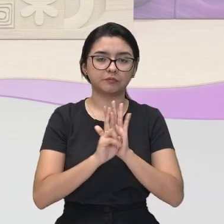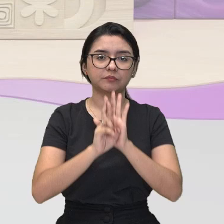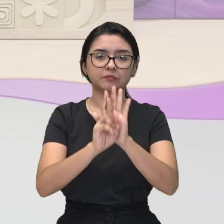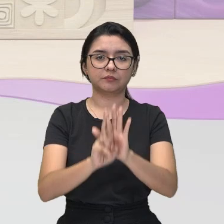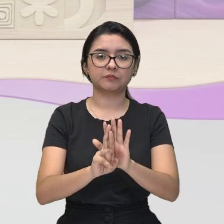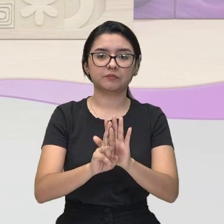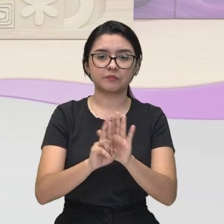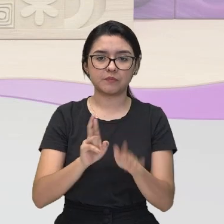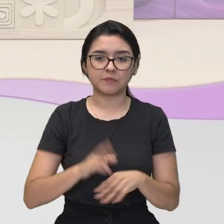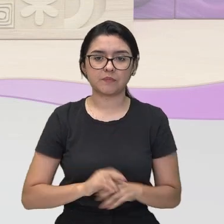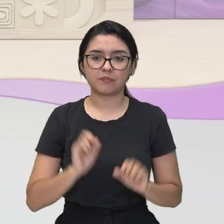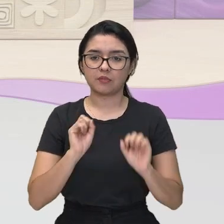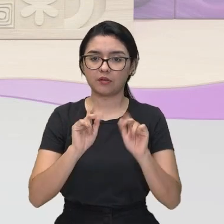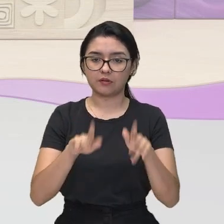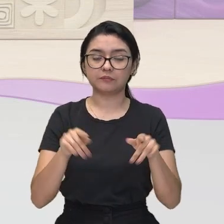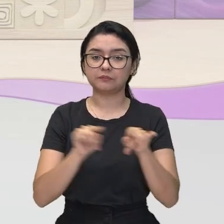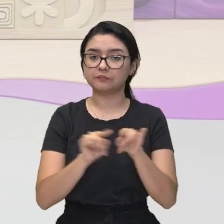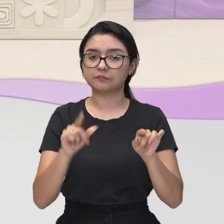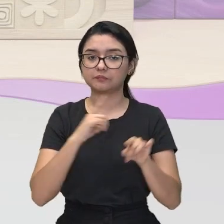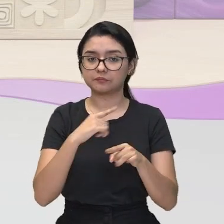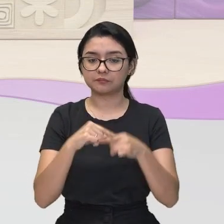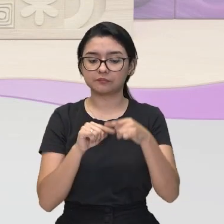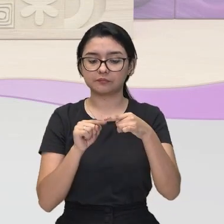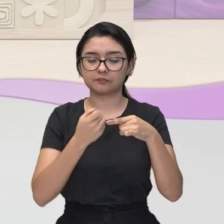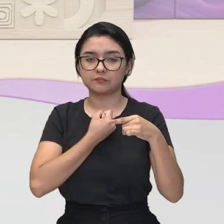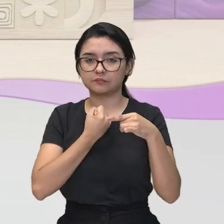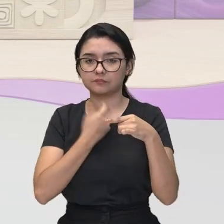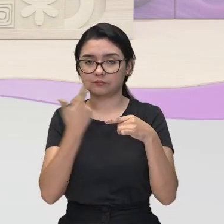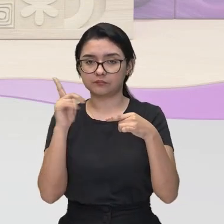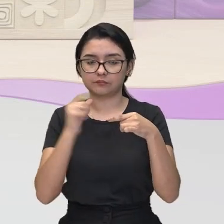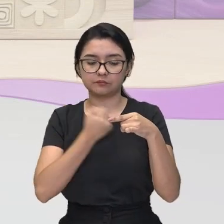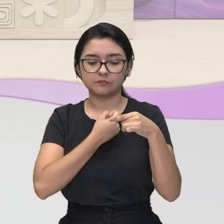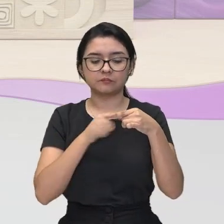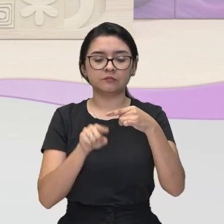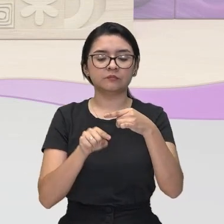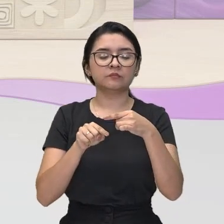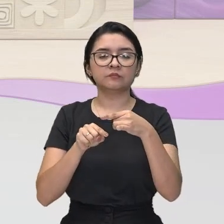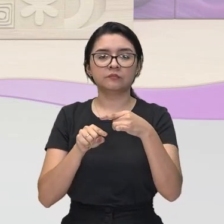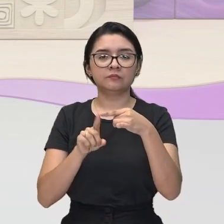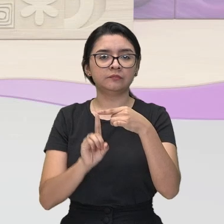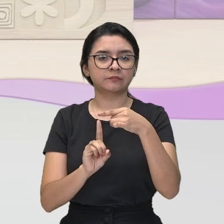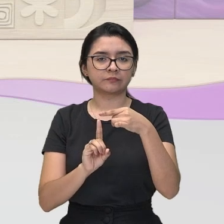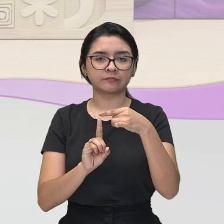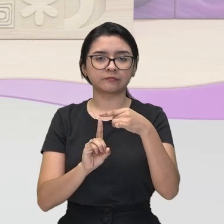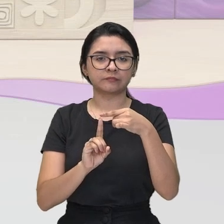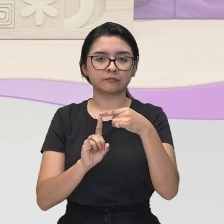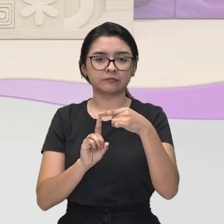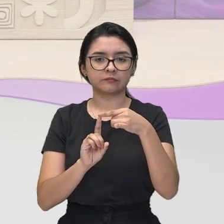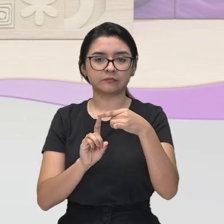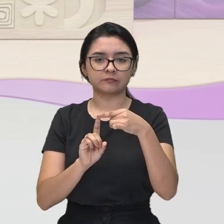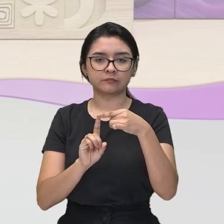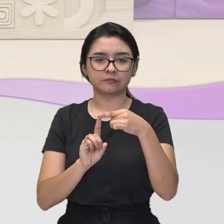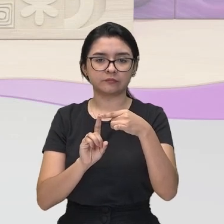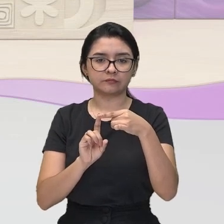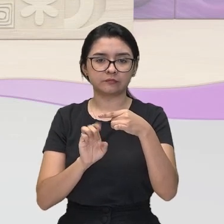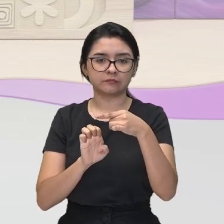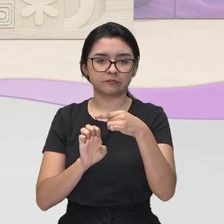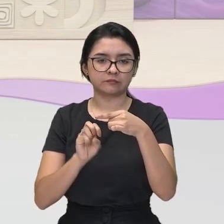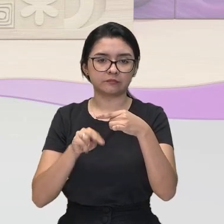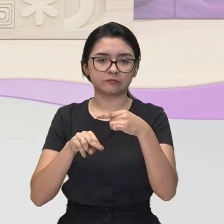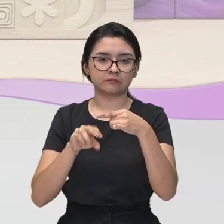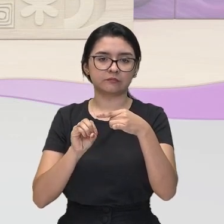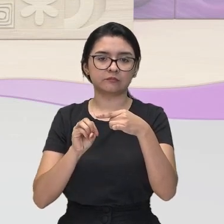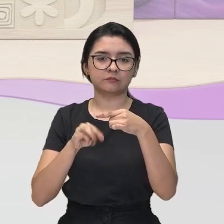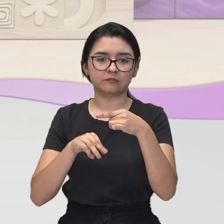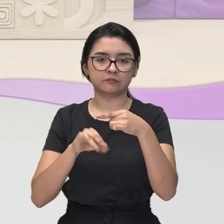um inteiro. Tudo bem? Mas temos um outro termo também de uma fração, que é o termo que está abaixo, que é o que nós chamamos de